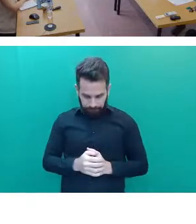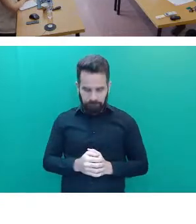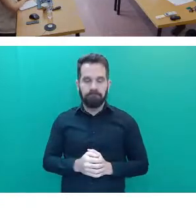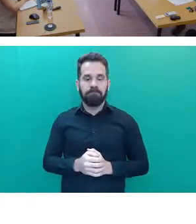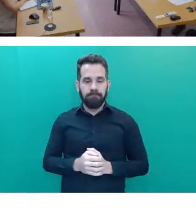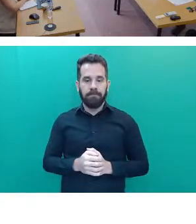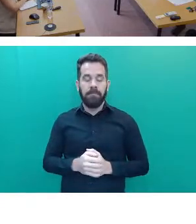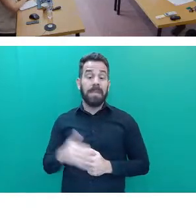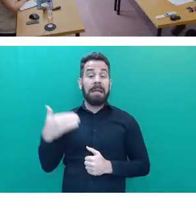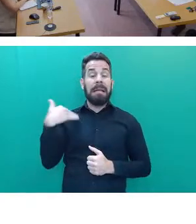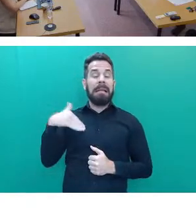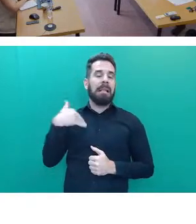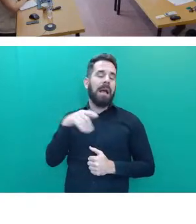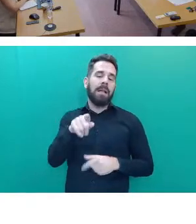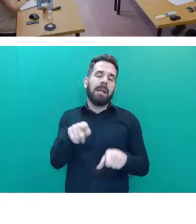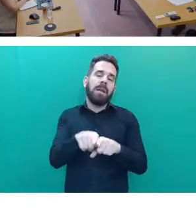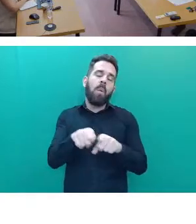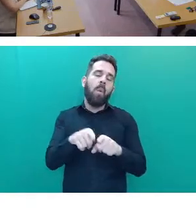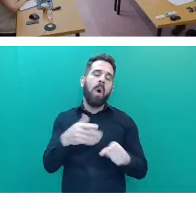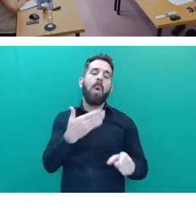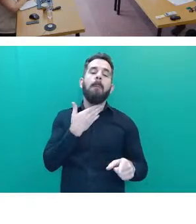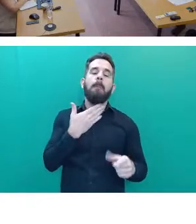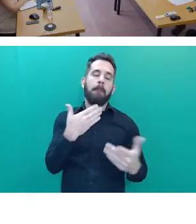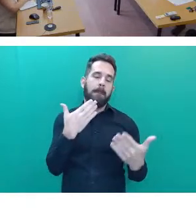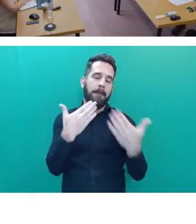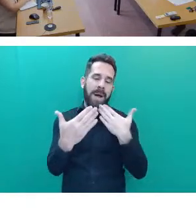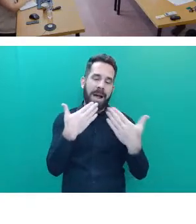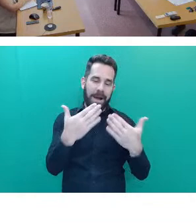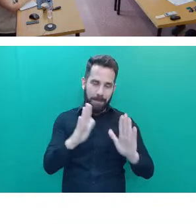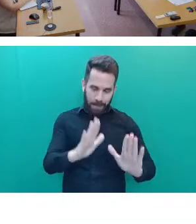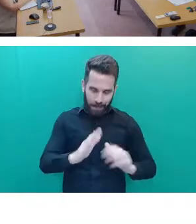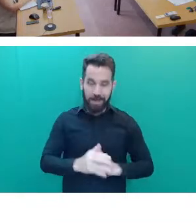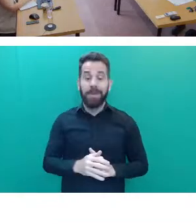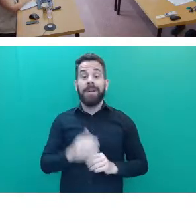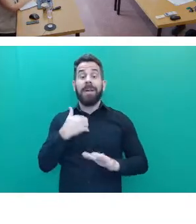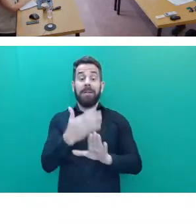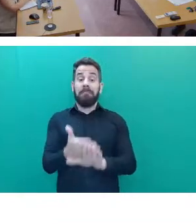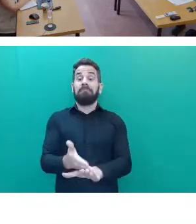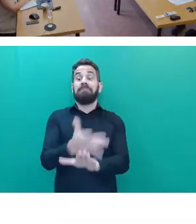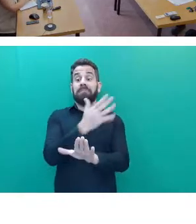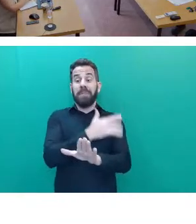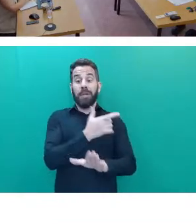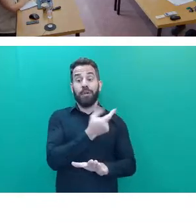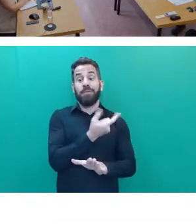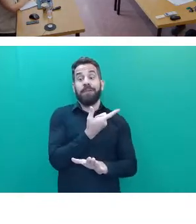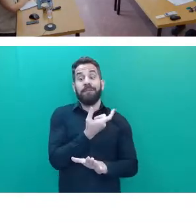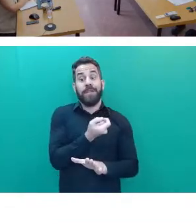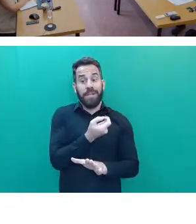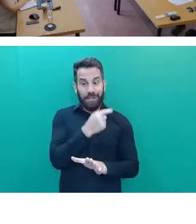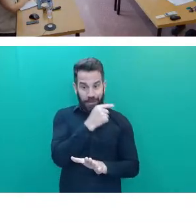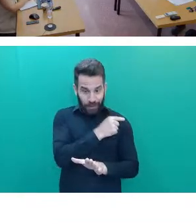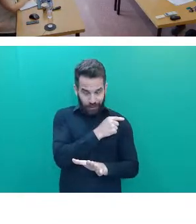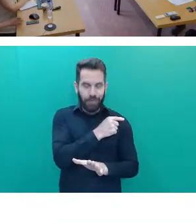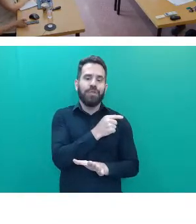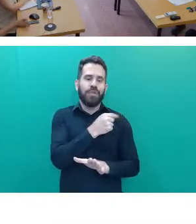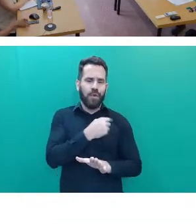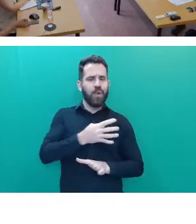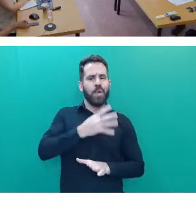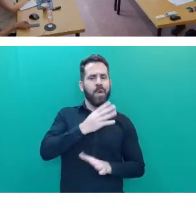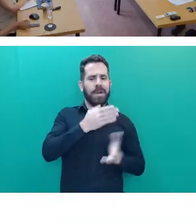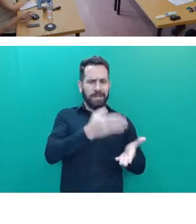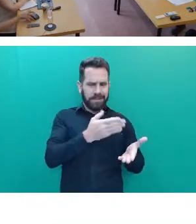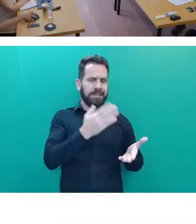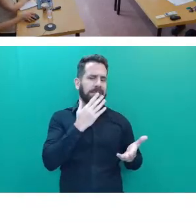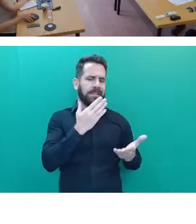Eu conheci um pouquinho da tua pesquisa lá em 2020, ela mudou bastante. Se